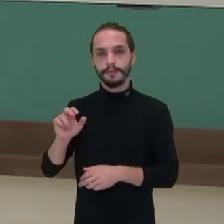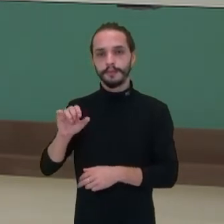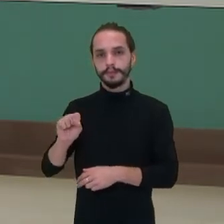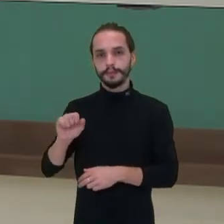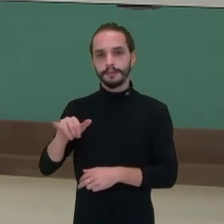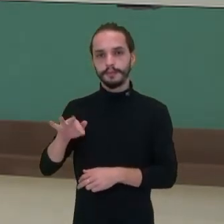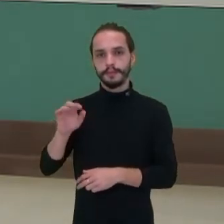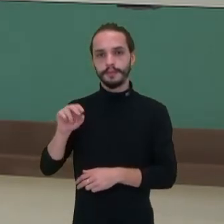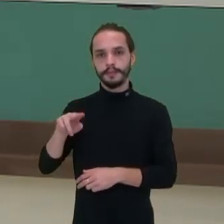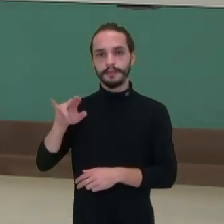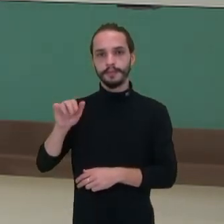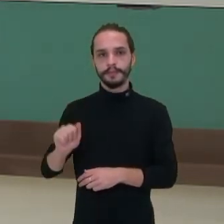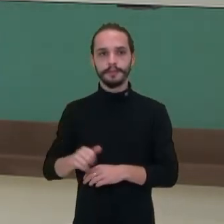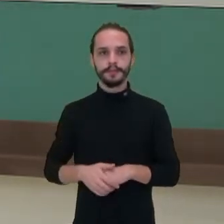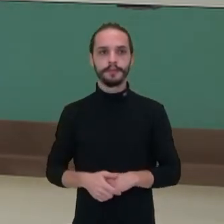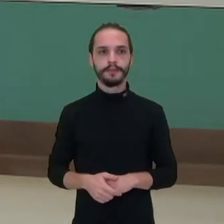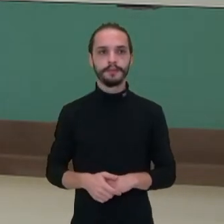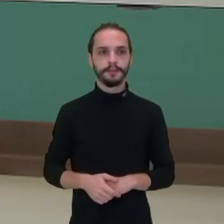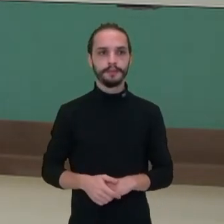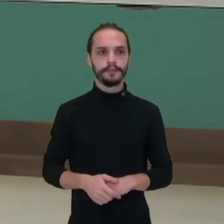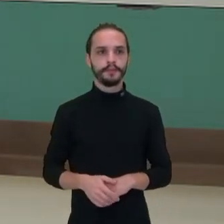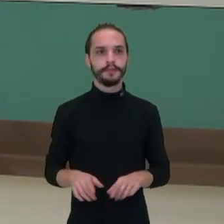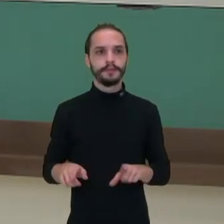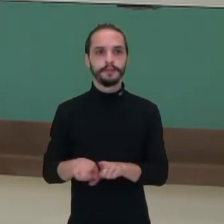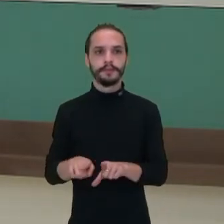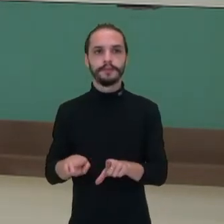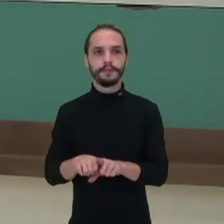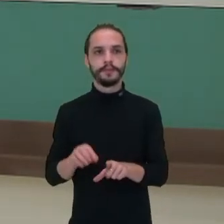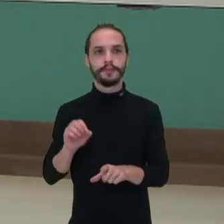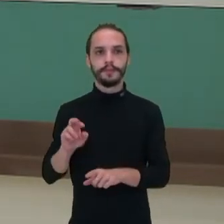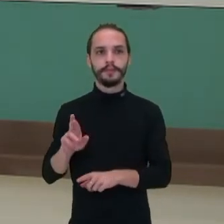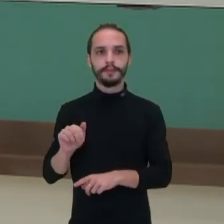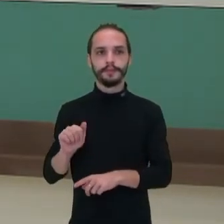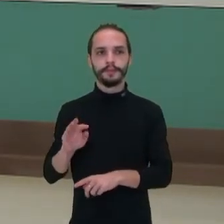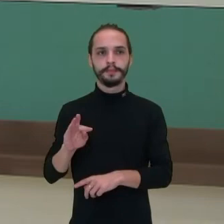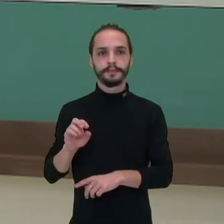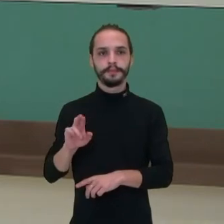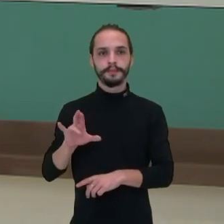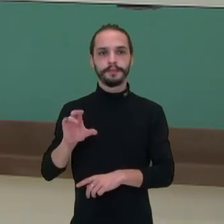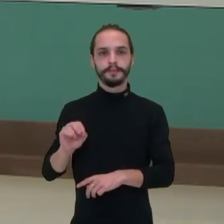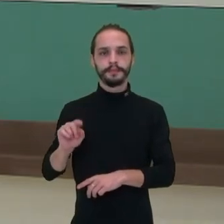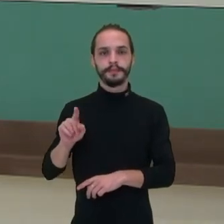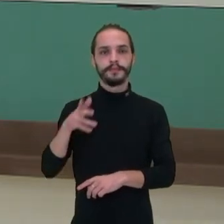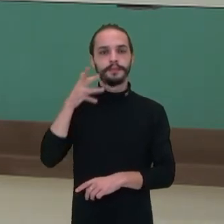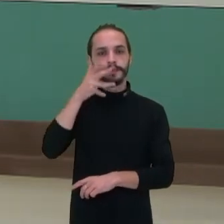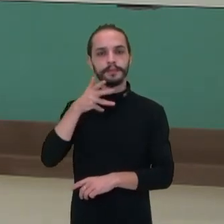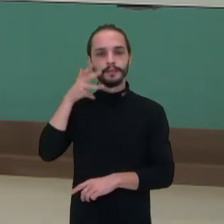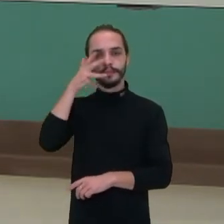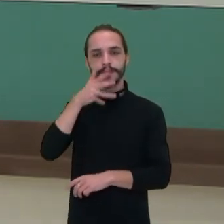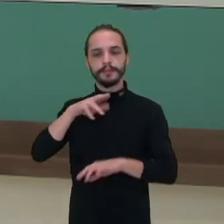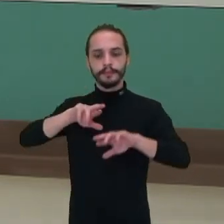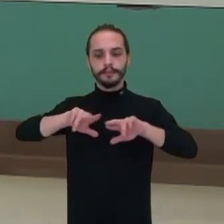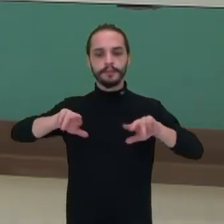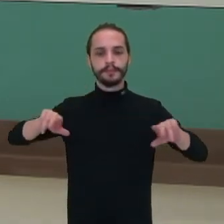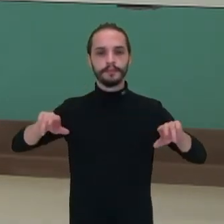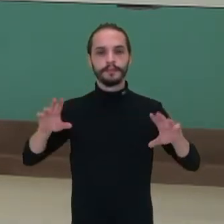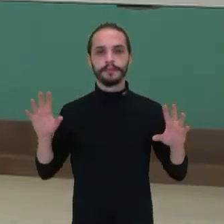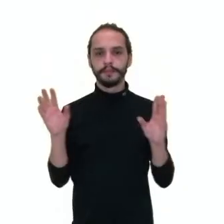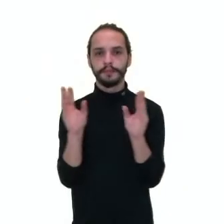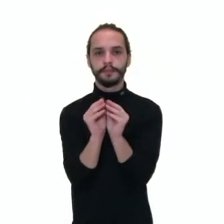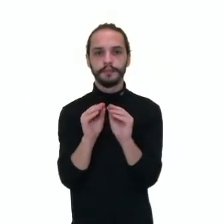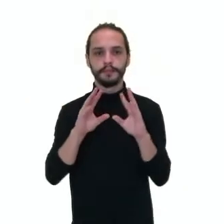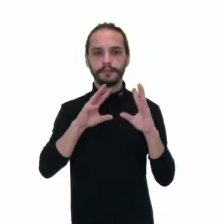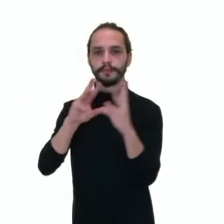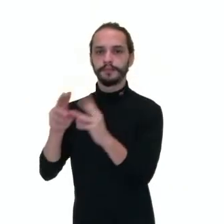instrumentos juntos. E nós temos a questão do oratório. O que é oratório? O oratório, como fala, é o conjunto da obra em si.